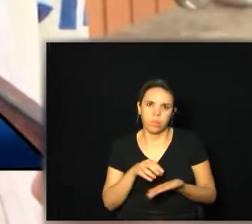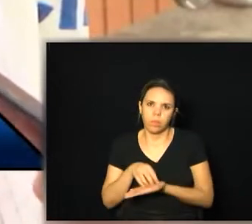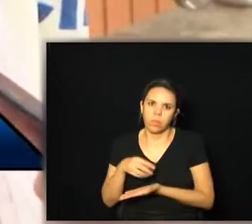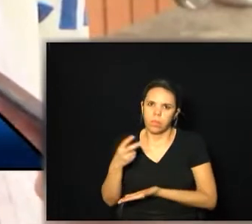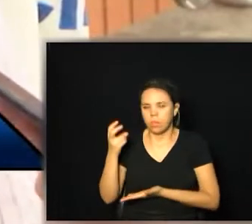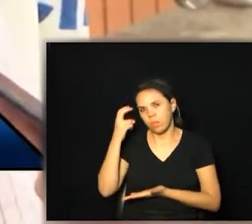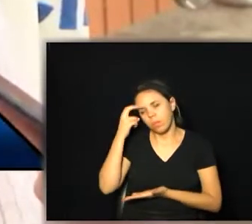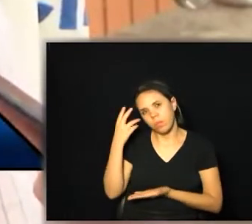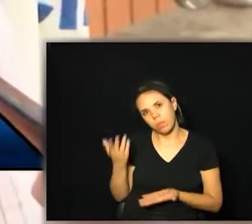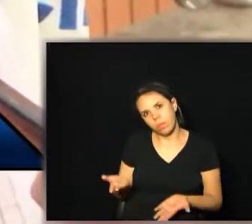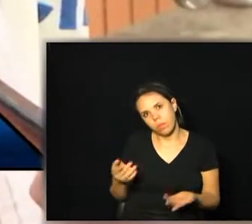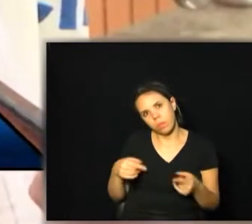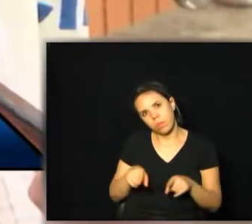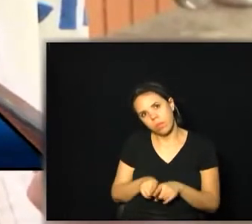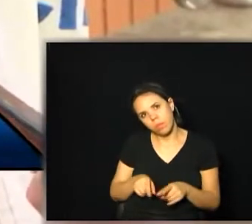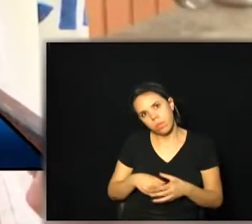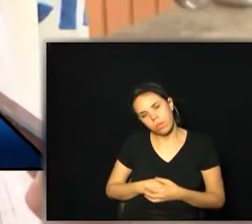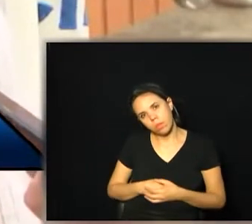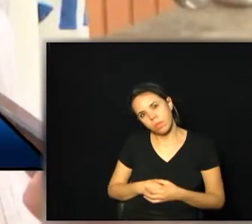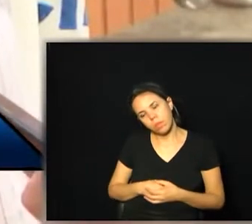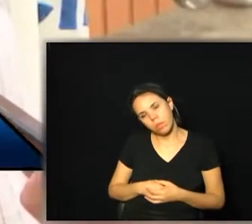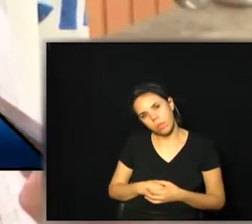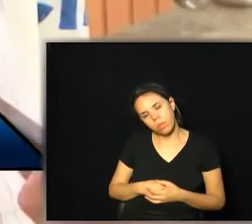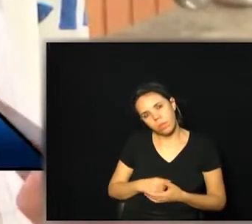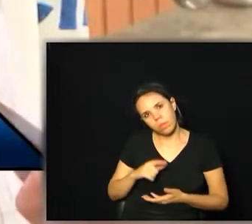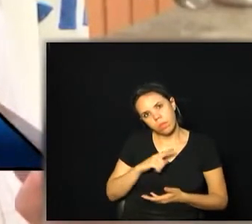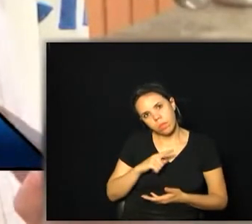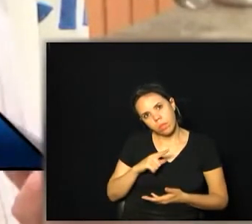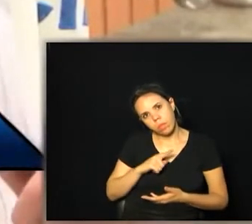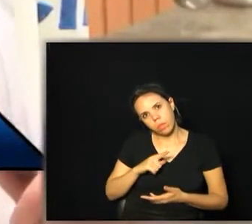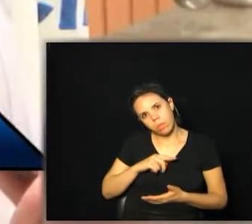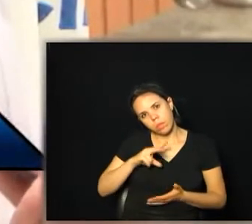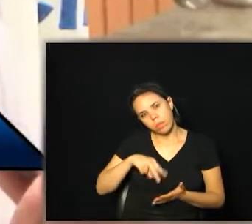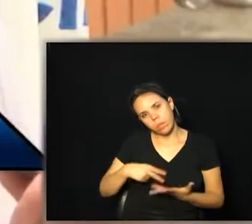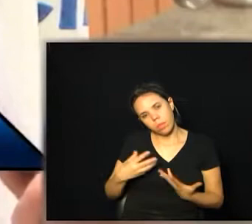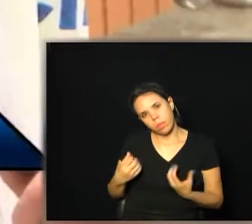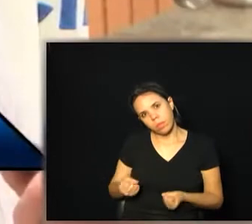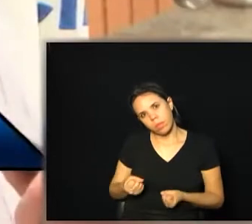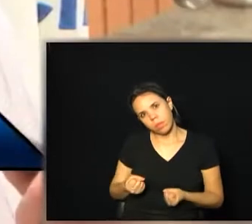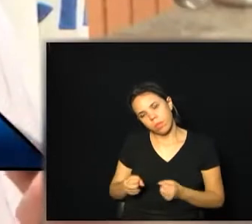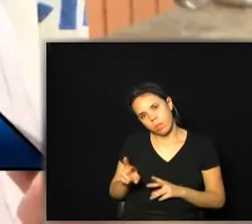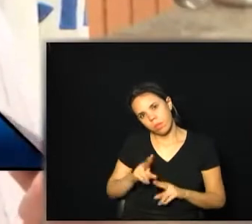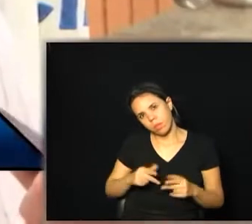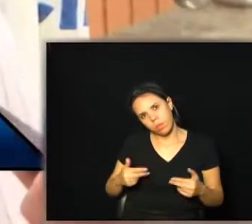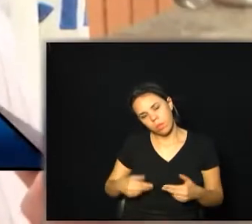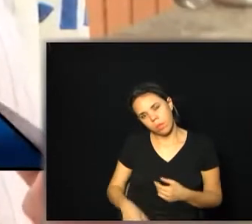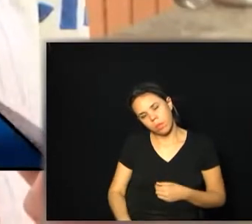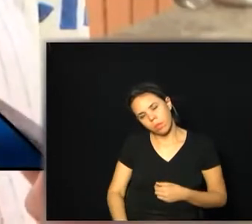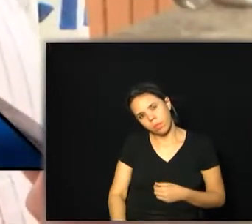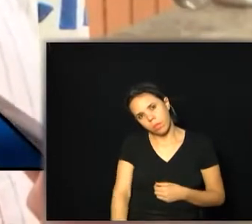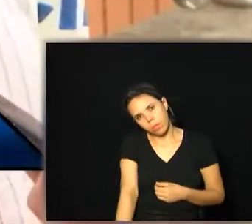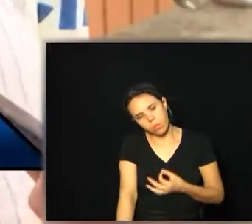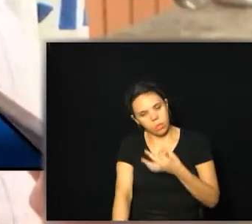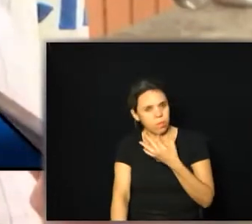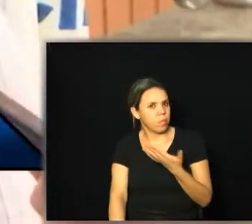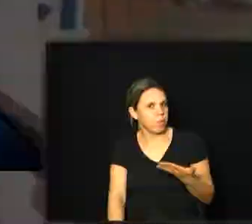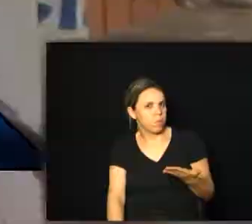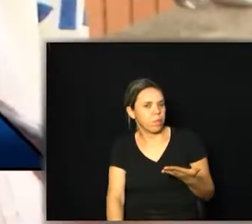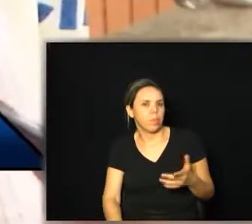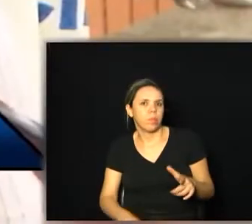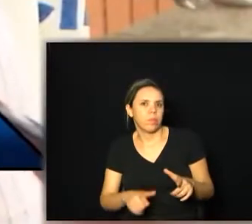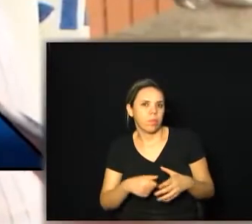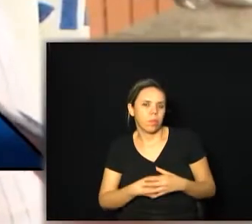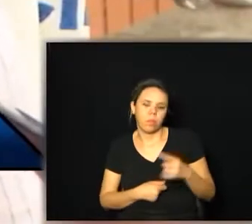cultura e também que haja uma leitura, né, dessa diversidade, a pluralidade a partir do